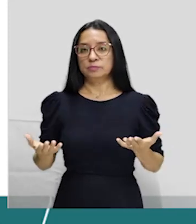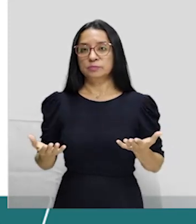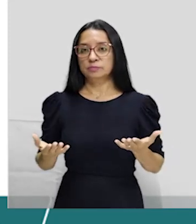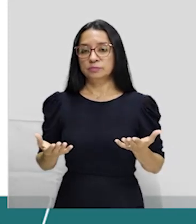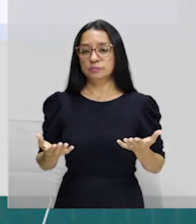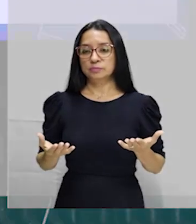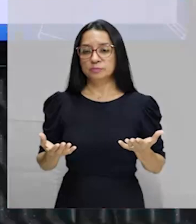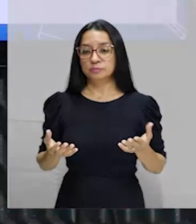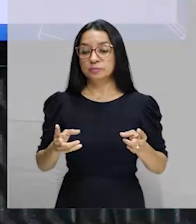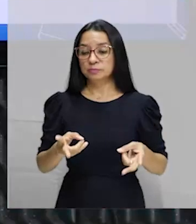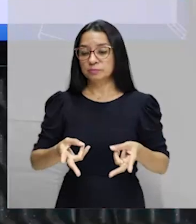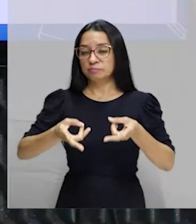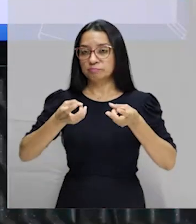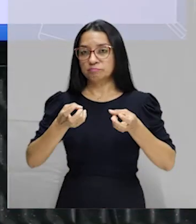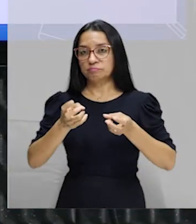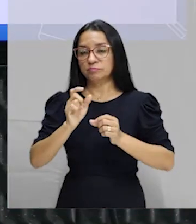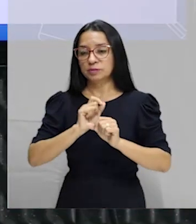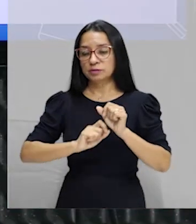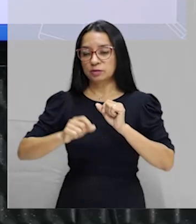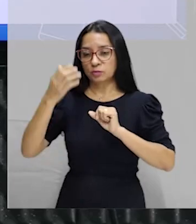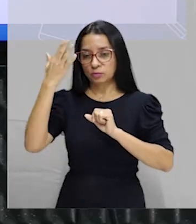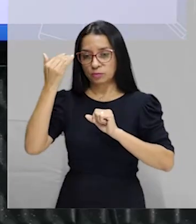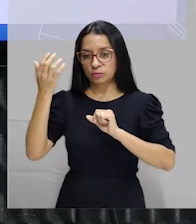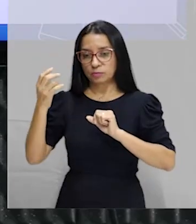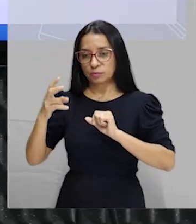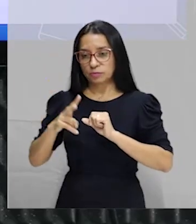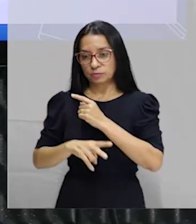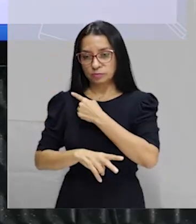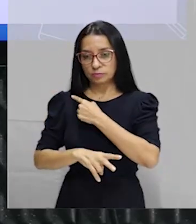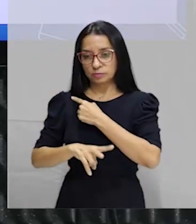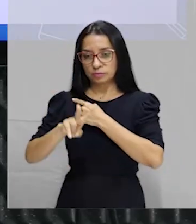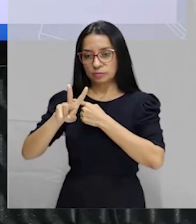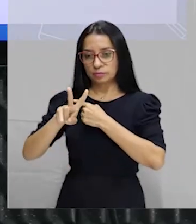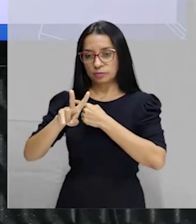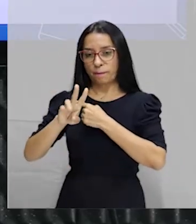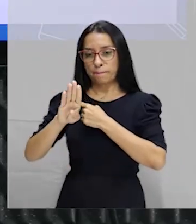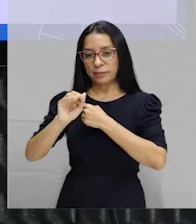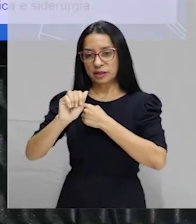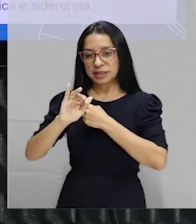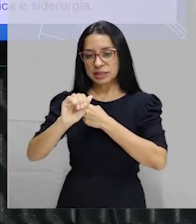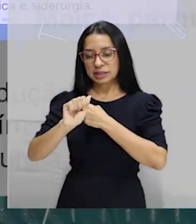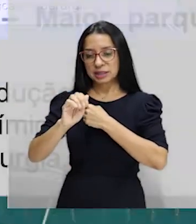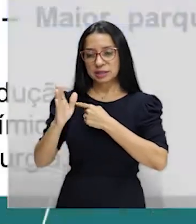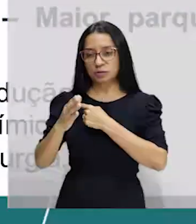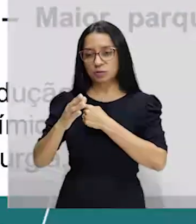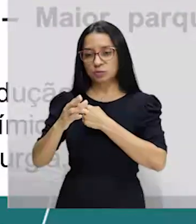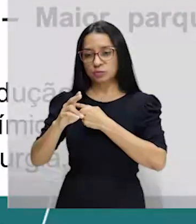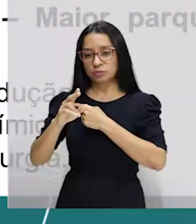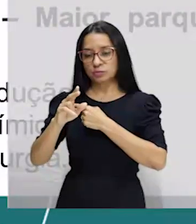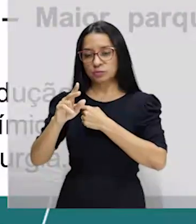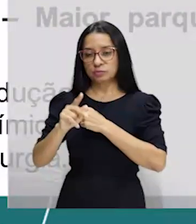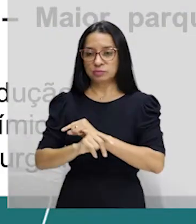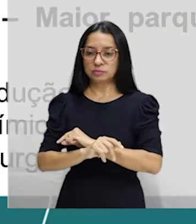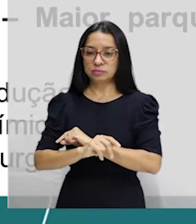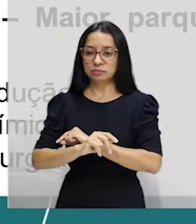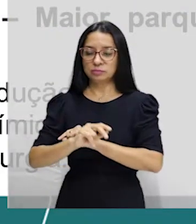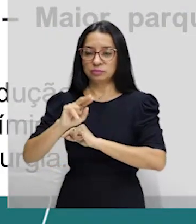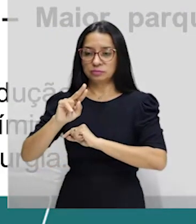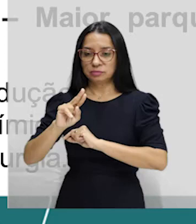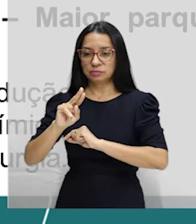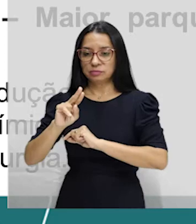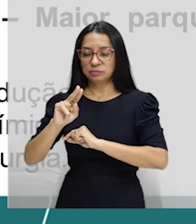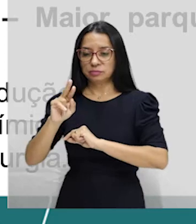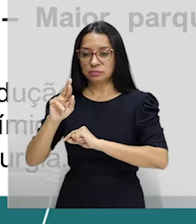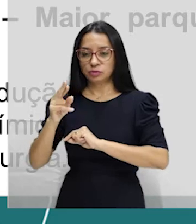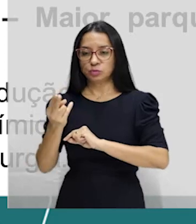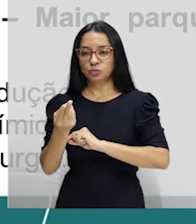Galera, muita atenção, tá certo? No famoso Vale do Ruhr, Bacia do Ruhr, tá? Esta região está localizada onde, Marcos? Está localizada